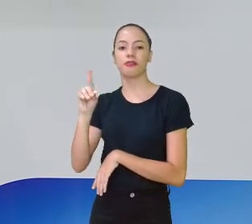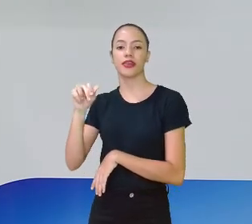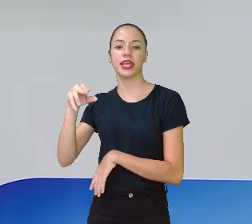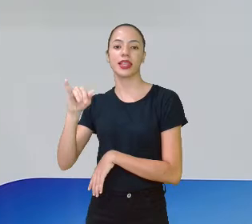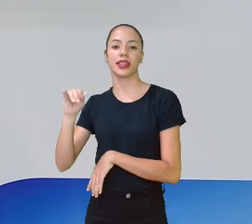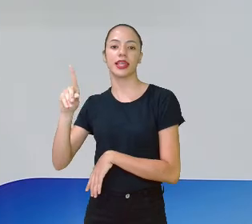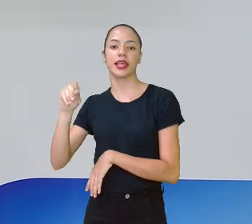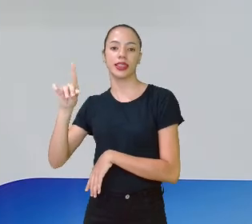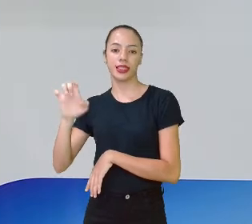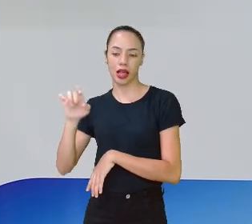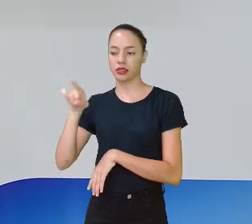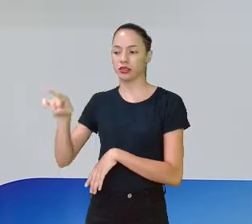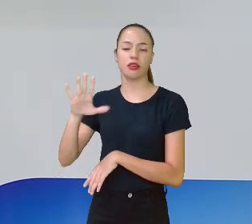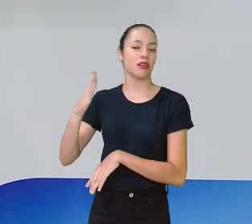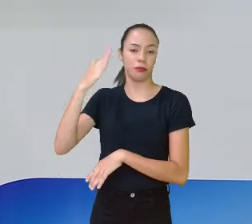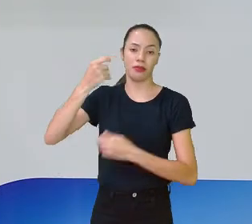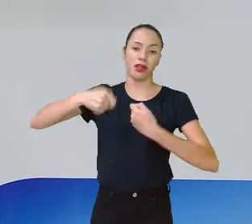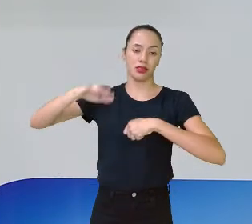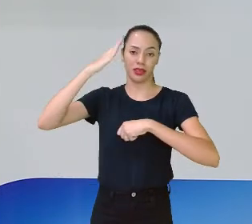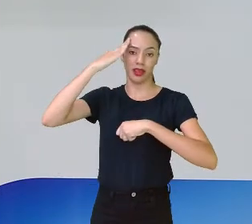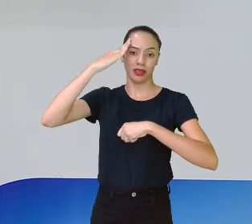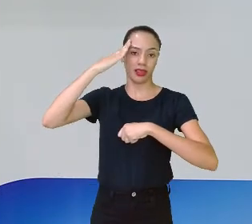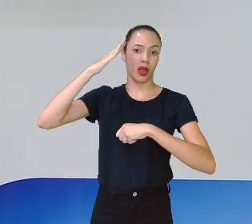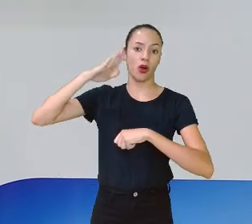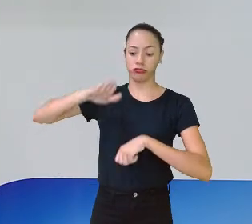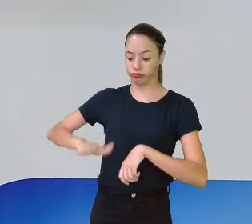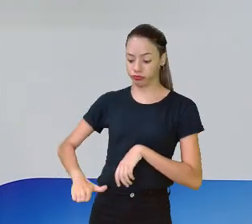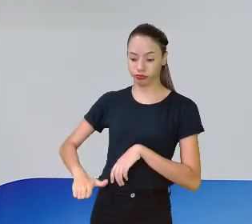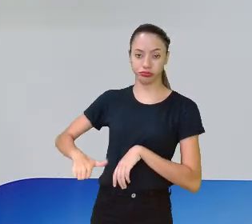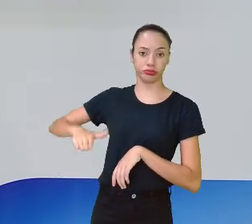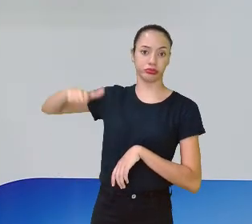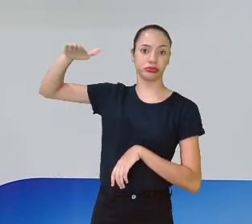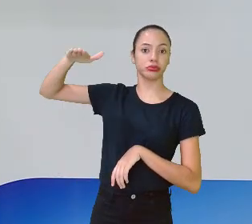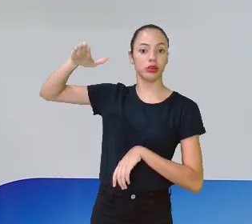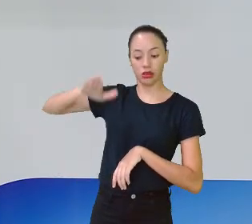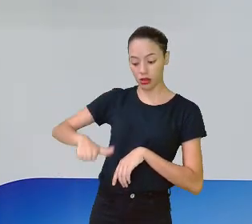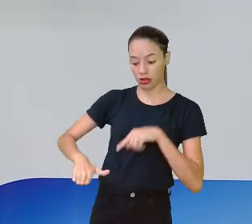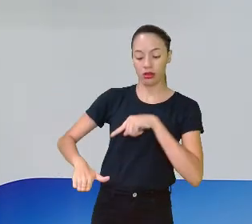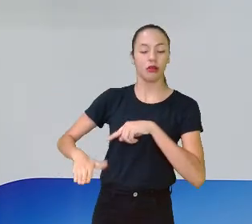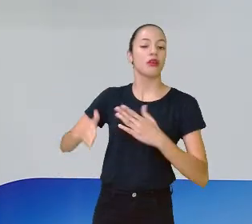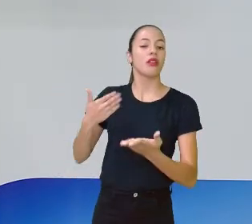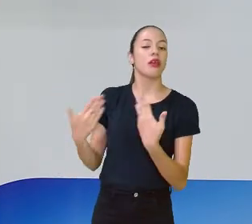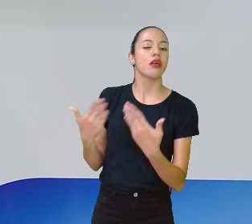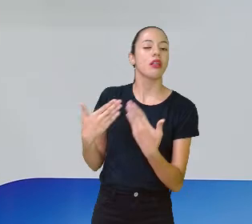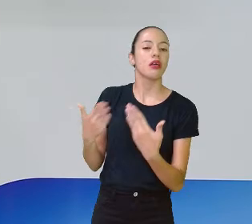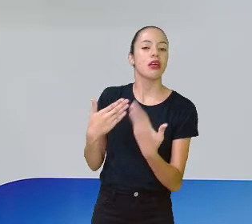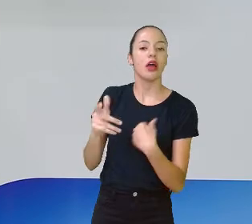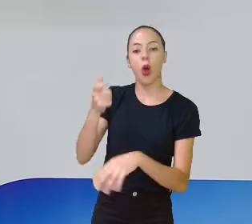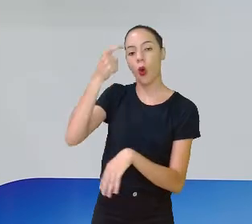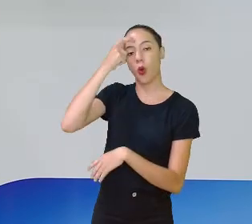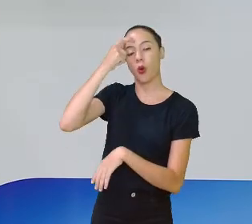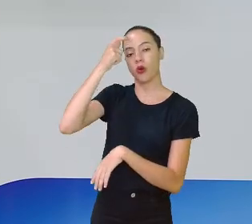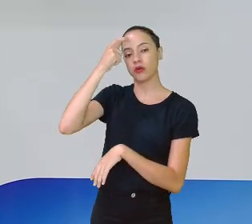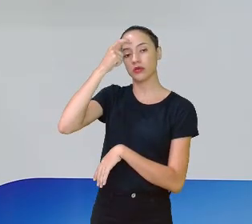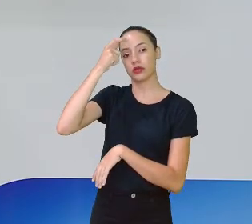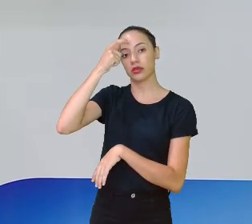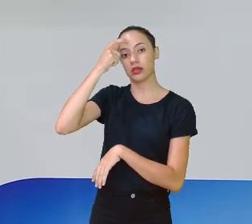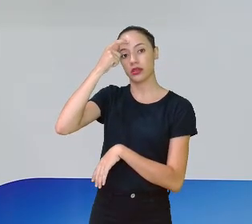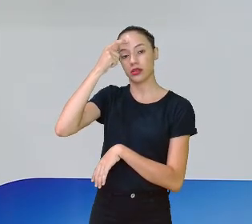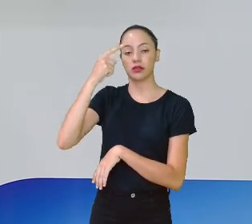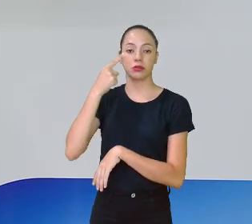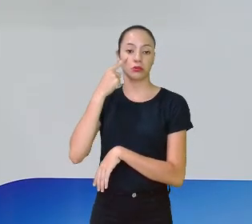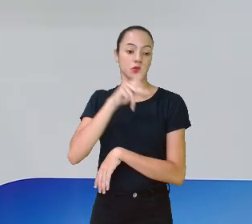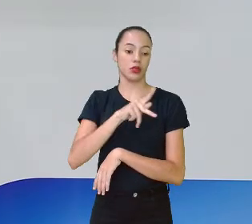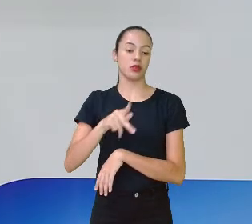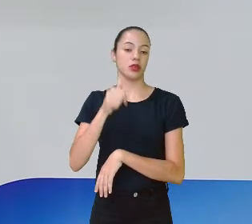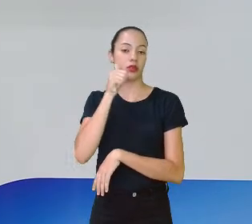desde cedo, desde da educação infantil, essa conversa, essa conscientização, a professora